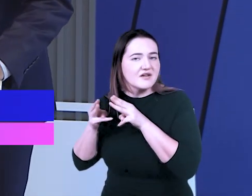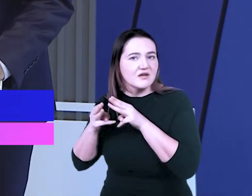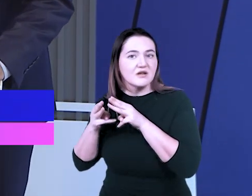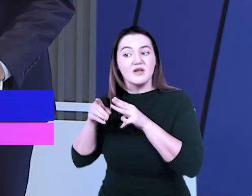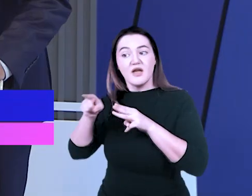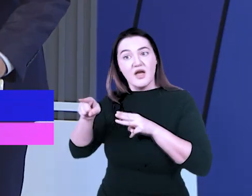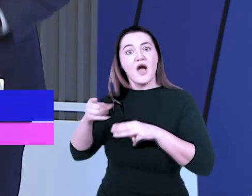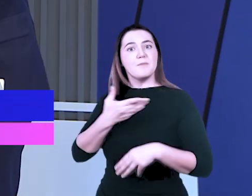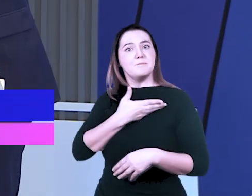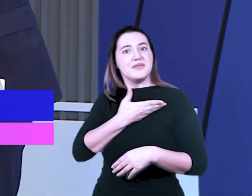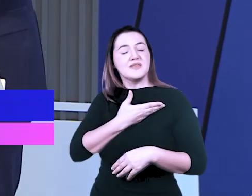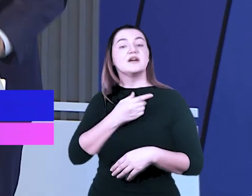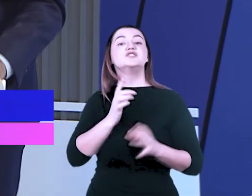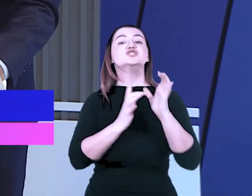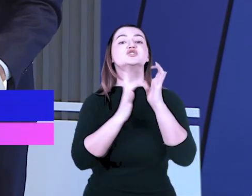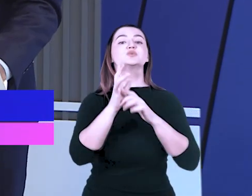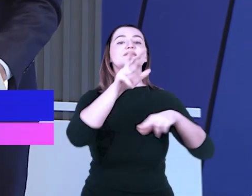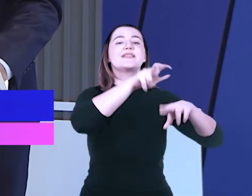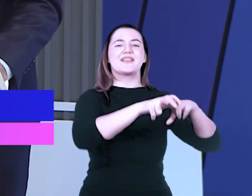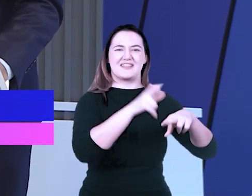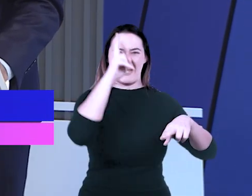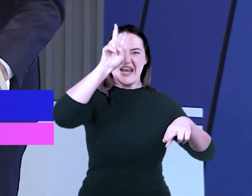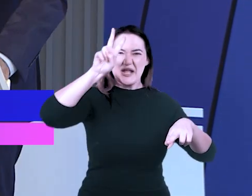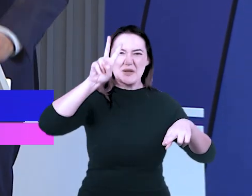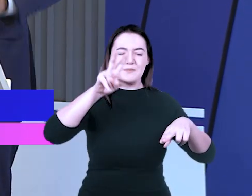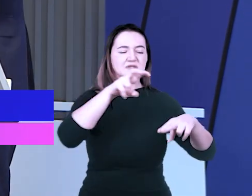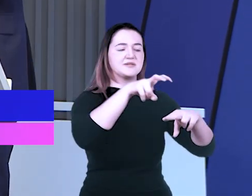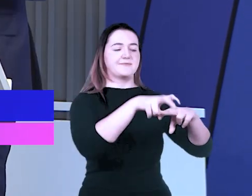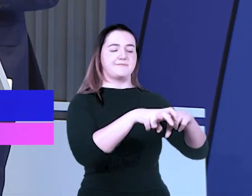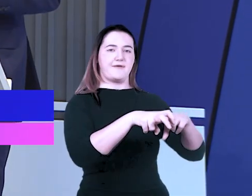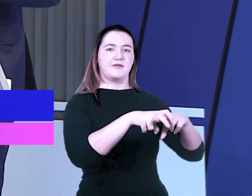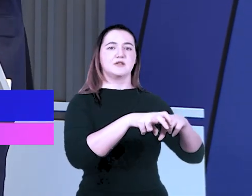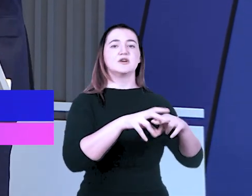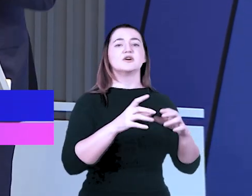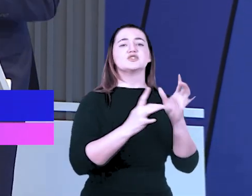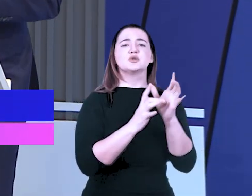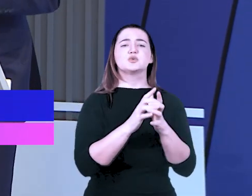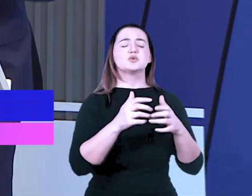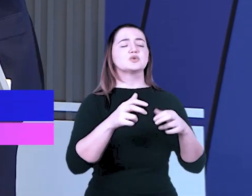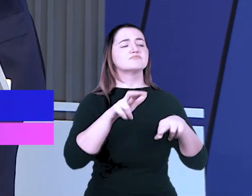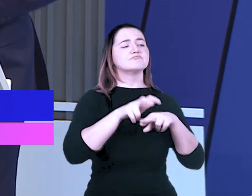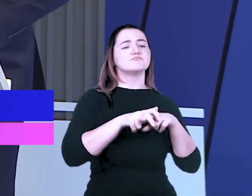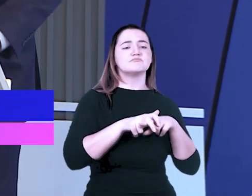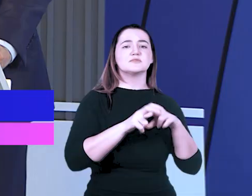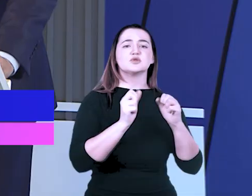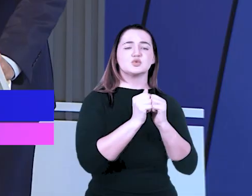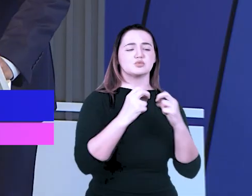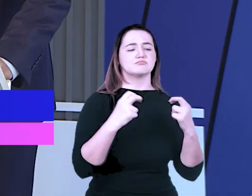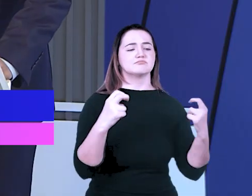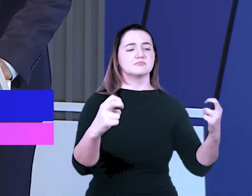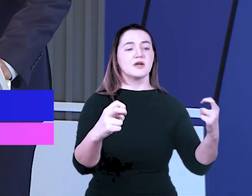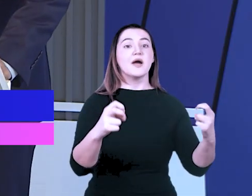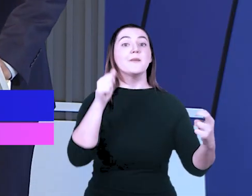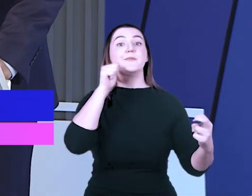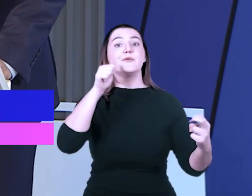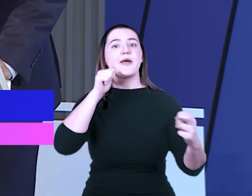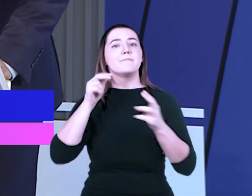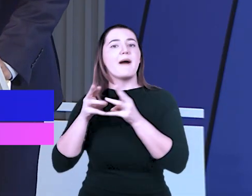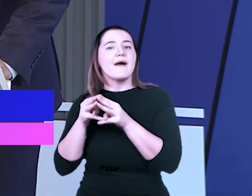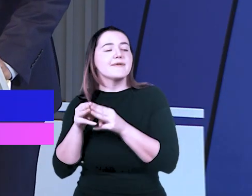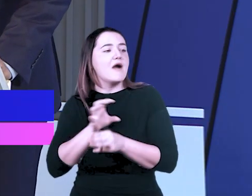um momento que foi muito especial no ministério de Cristo. Então, esta Maria, esta Marta e esse Lázaro eram